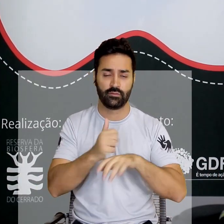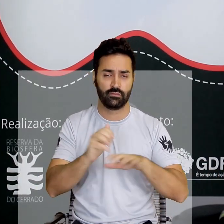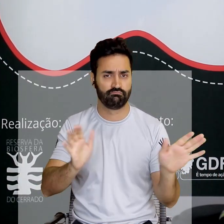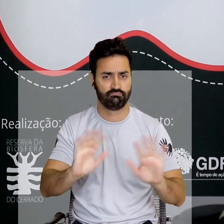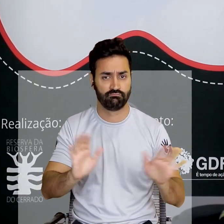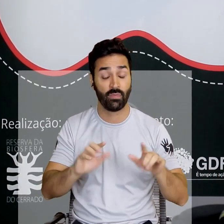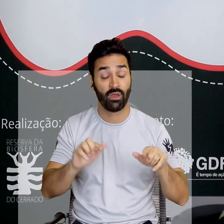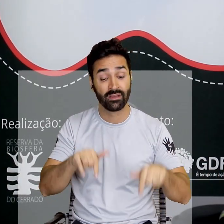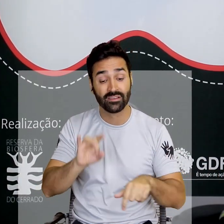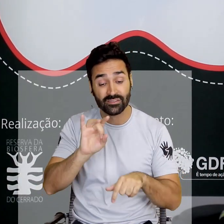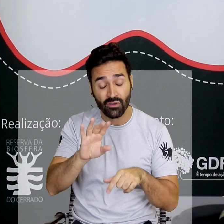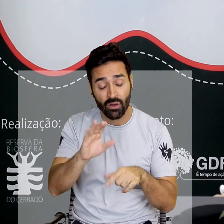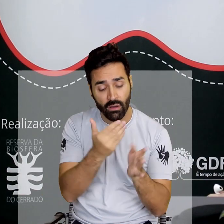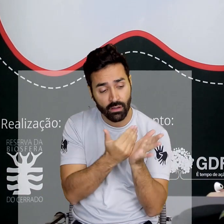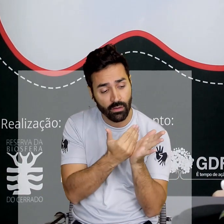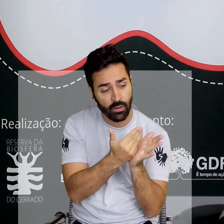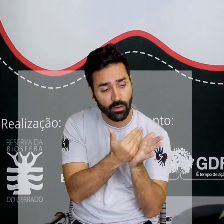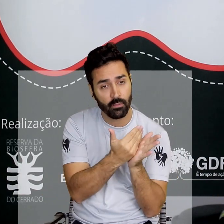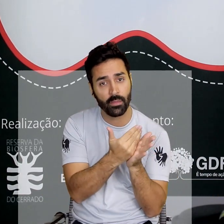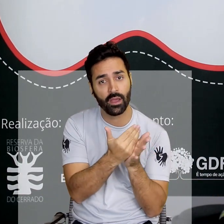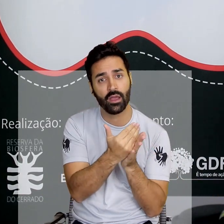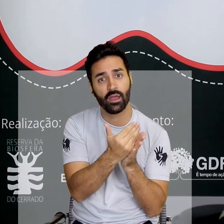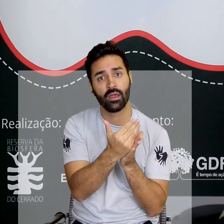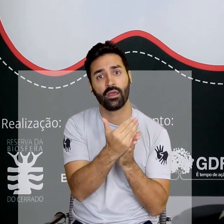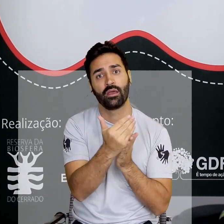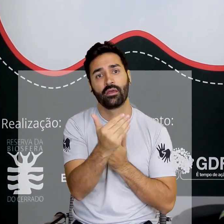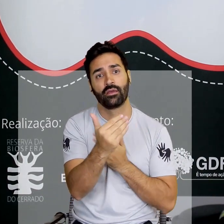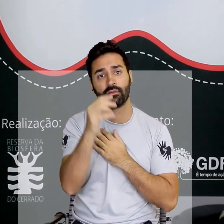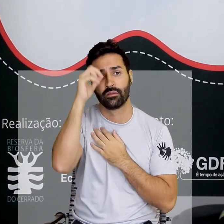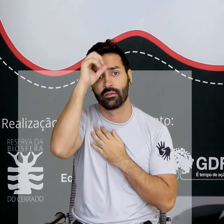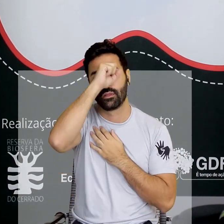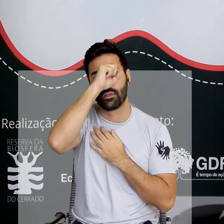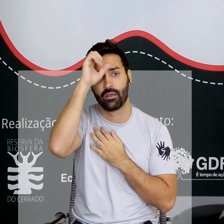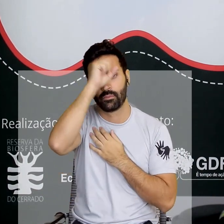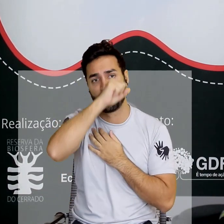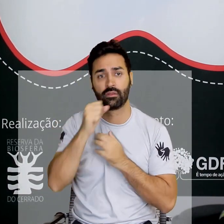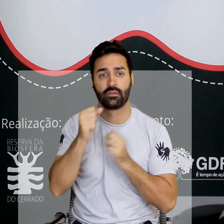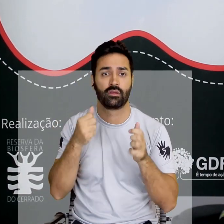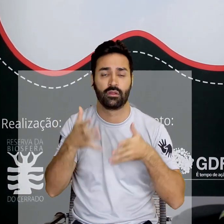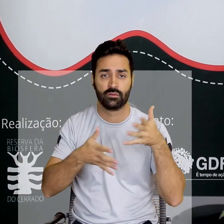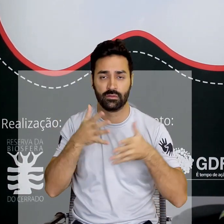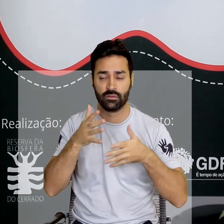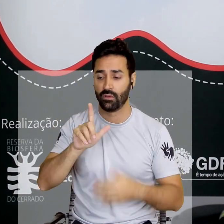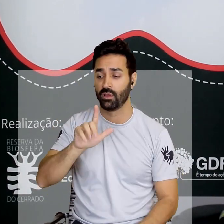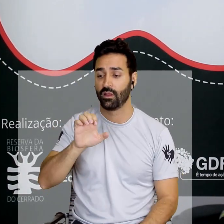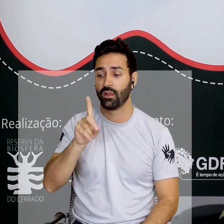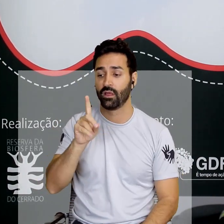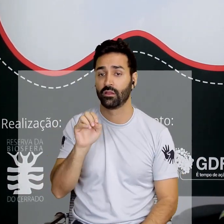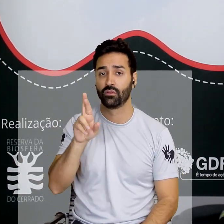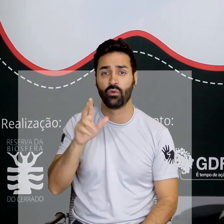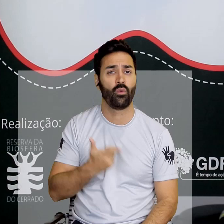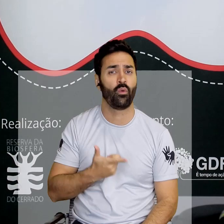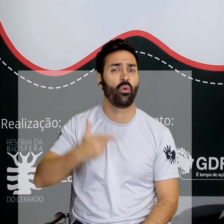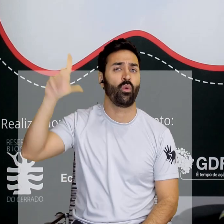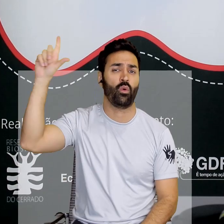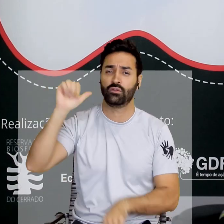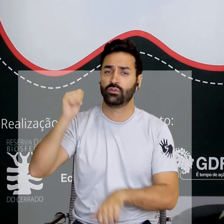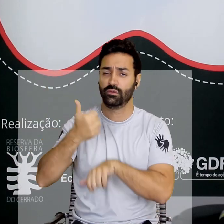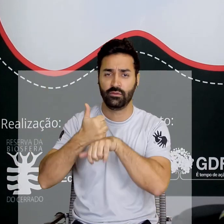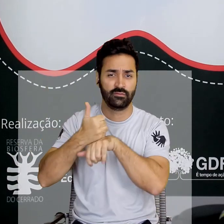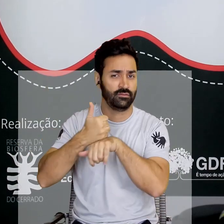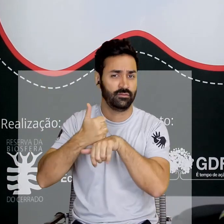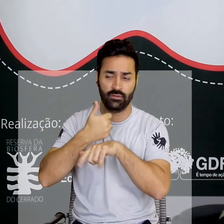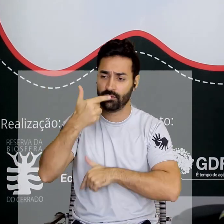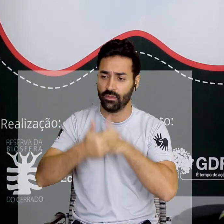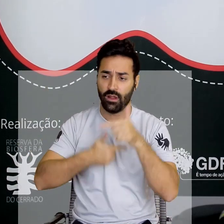Você está iniciando essa caminhada no aprendizado da língua de sinais. Ledor é outro profissional que